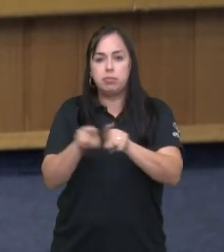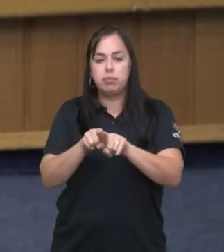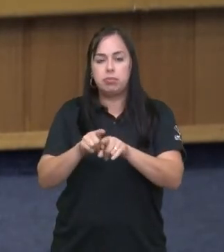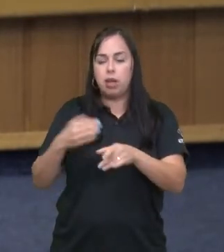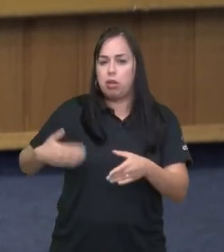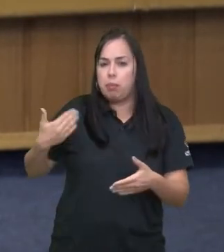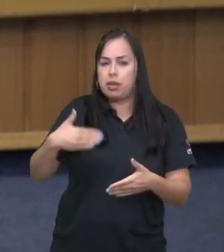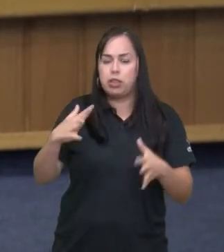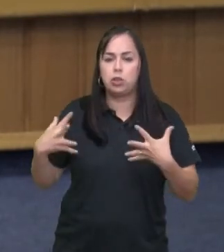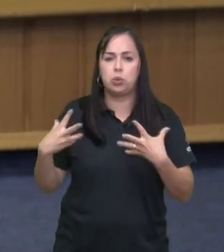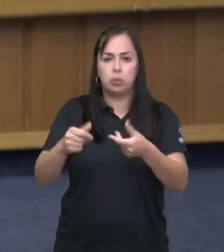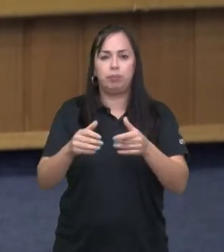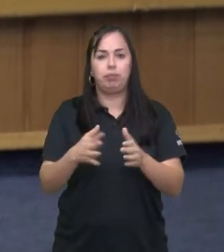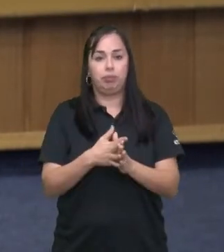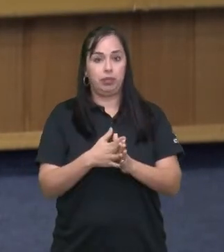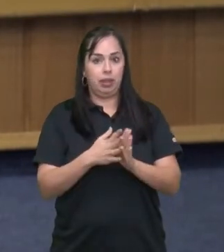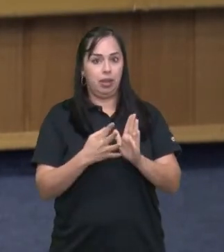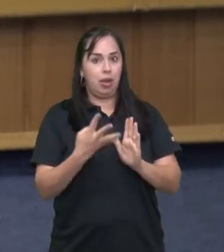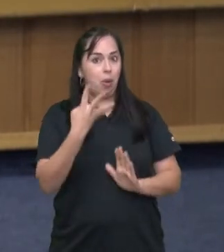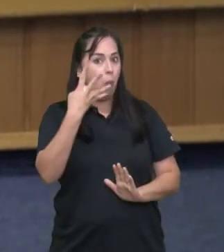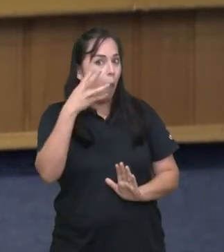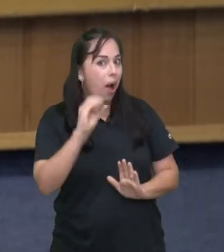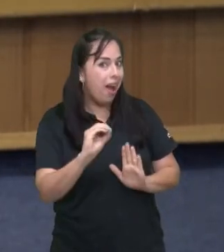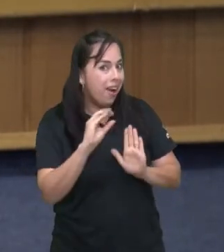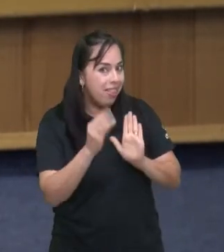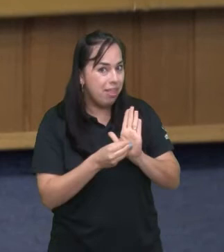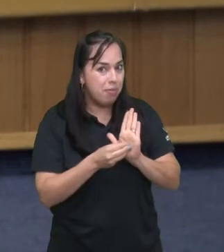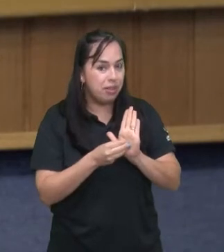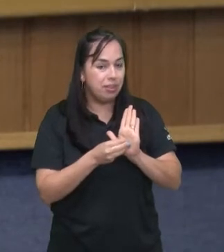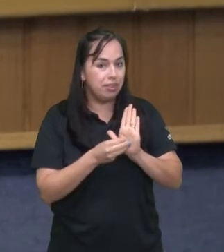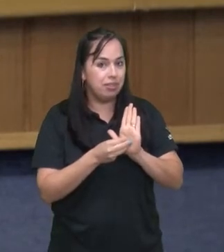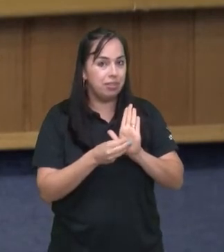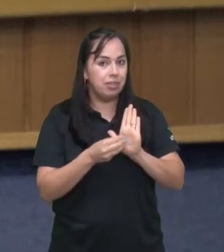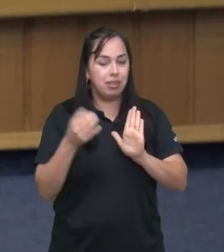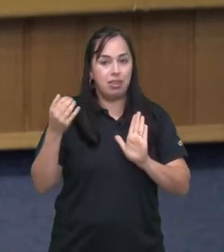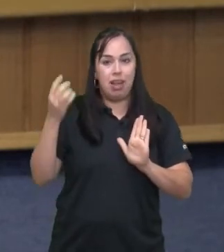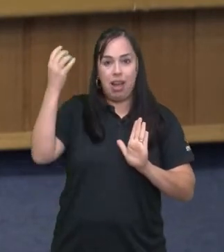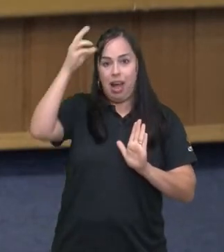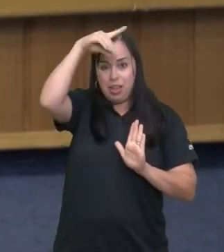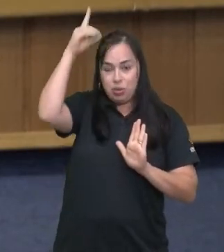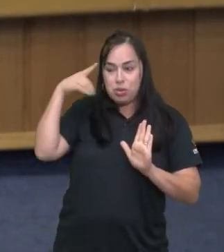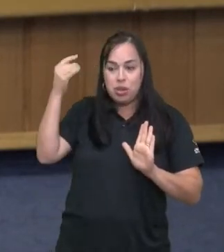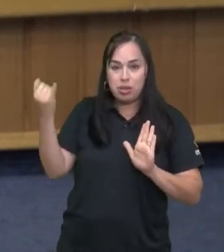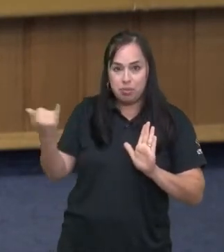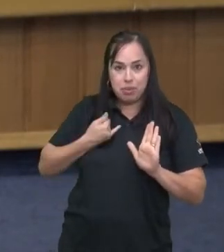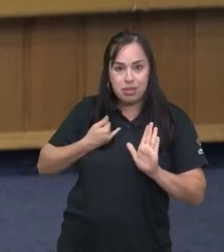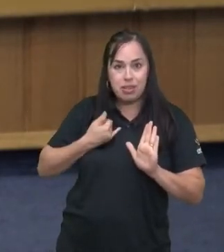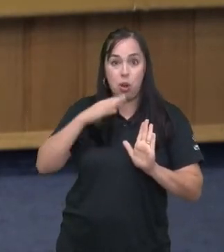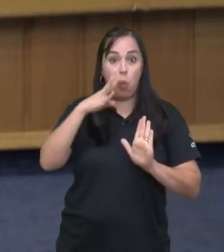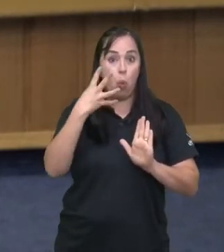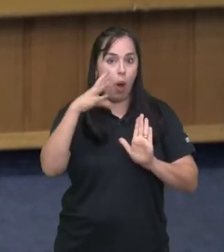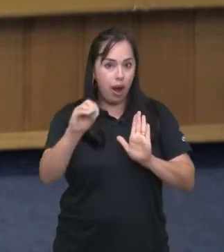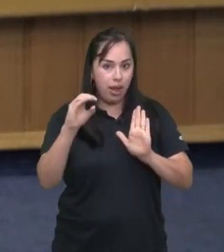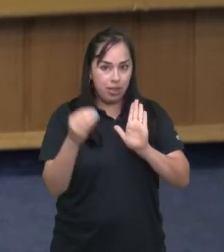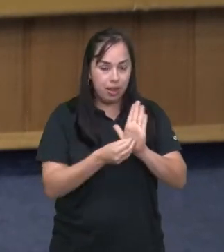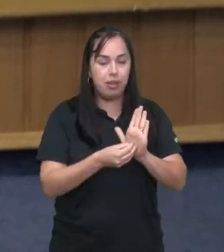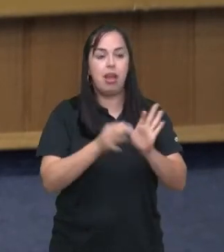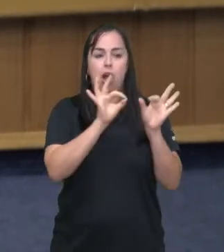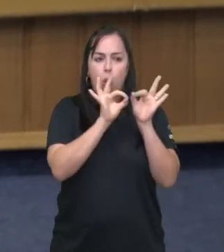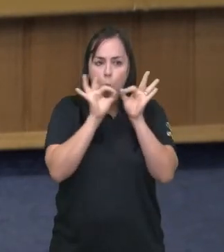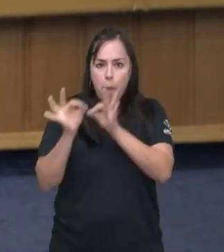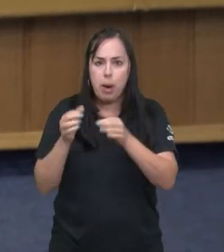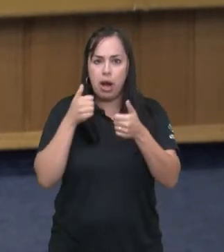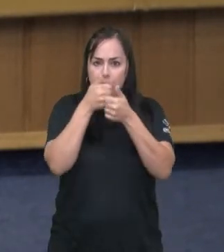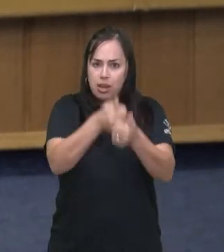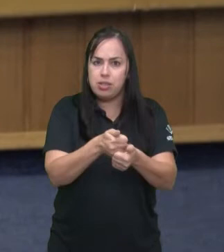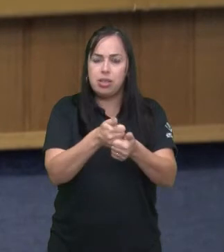importante. Então, tem 40 emendas, a informação da vereadora Dulce Rita. Conclua, acompanhem vereadora. as emendas e façam